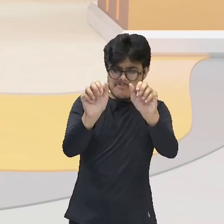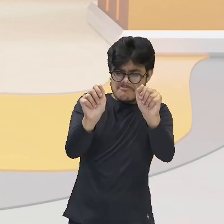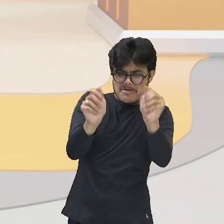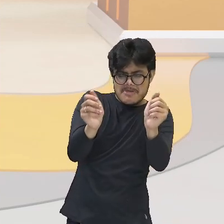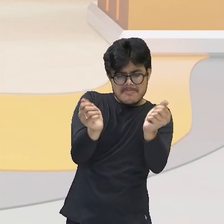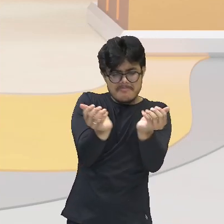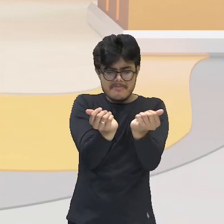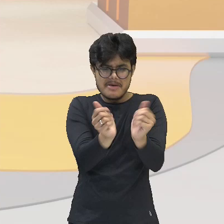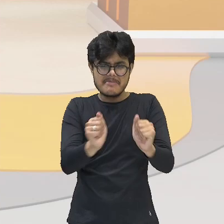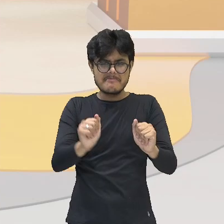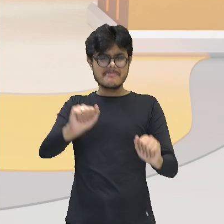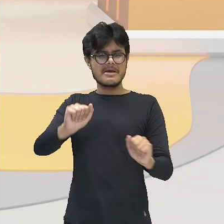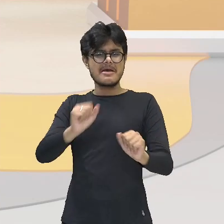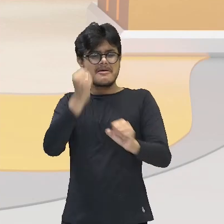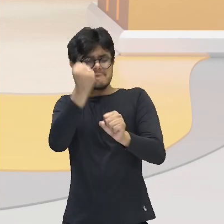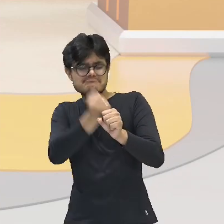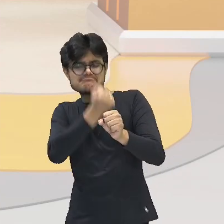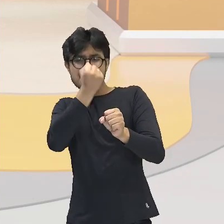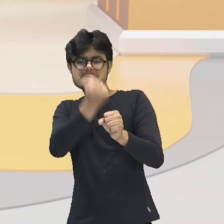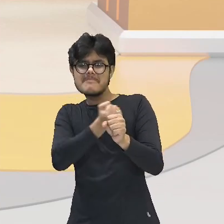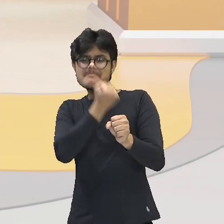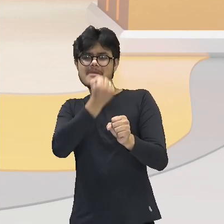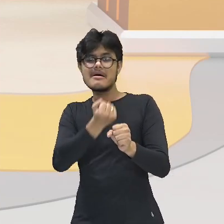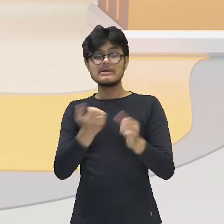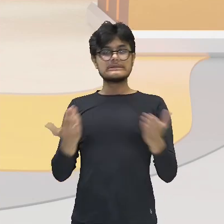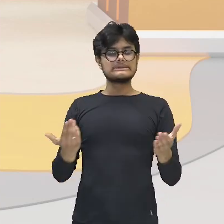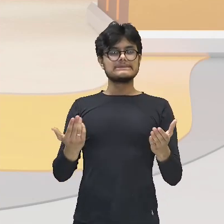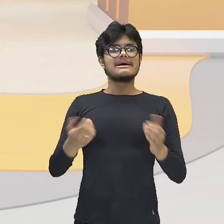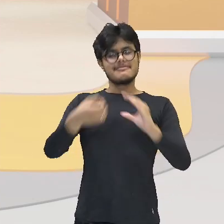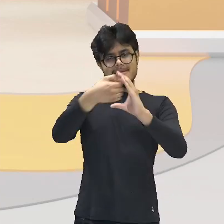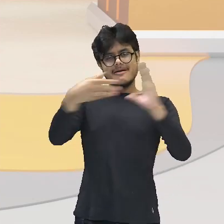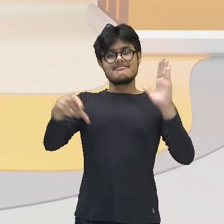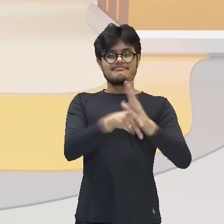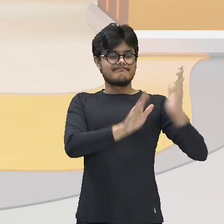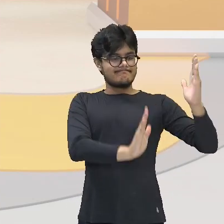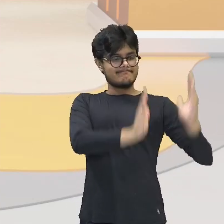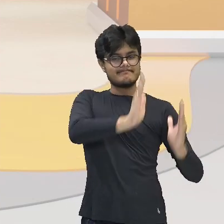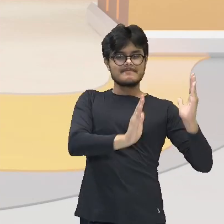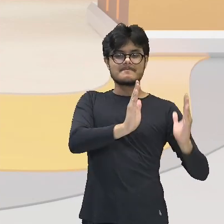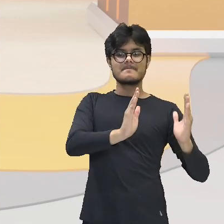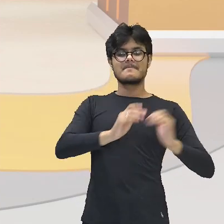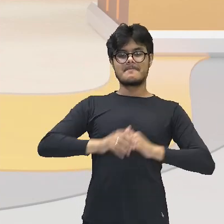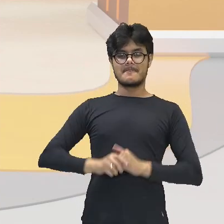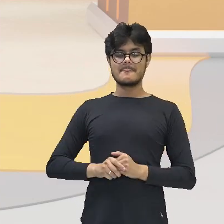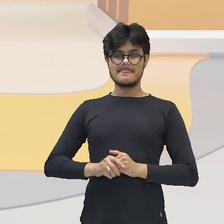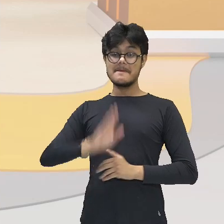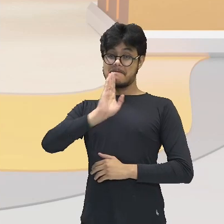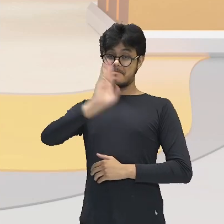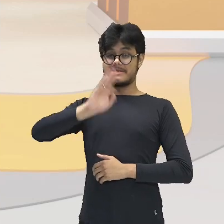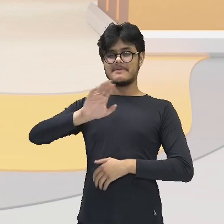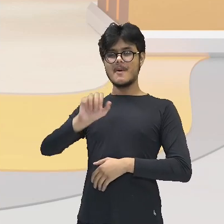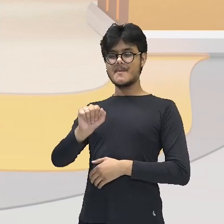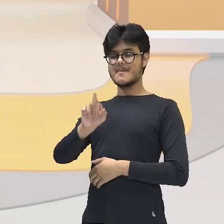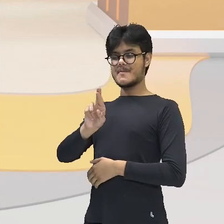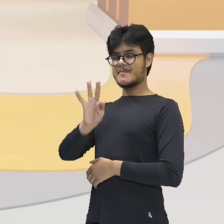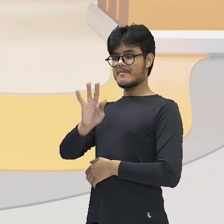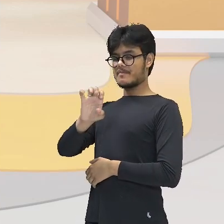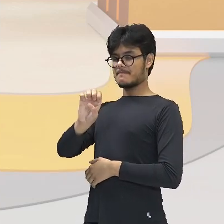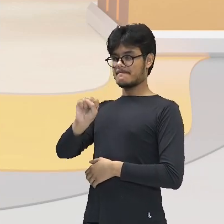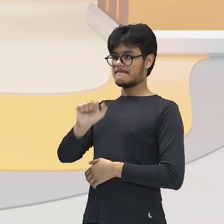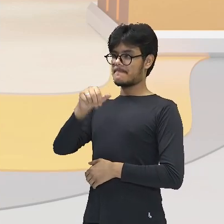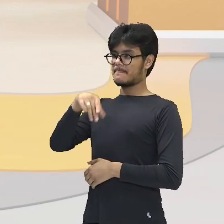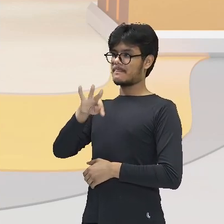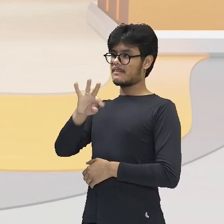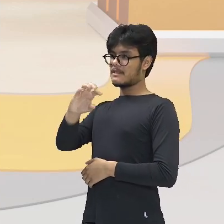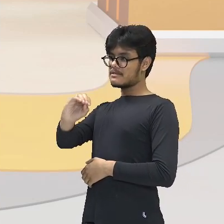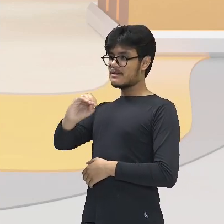suas próprias ferramentas, tá? Então, essa era uma característica, né? O artesanato, o trabalho artesanal era